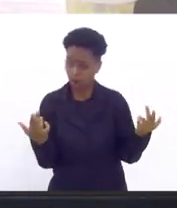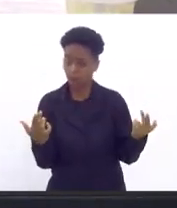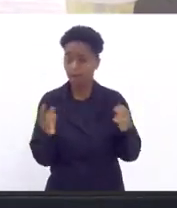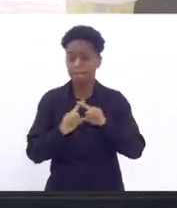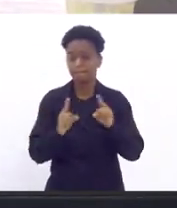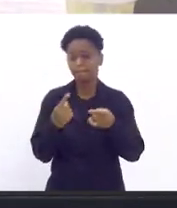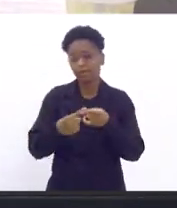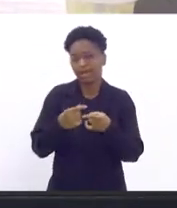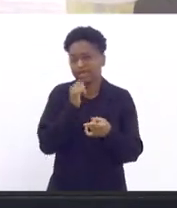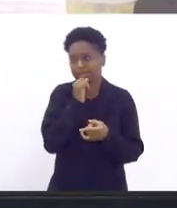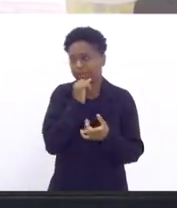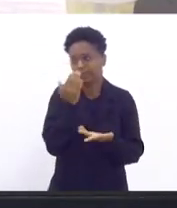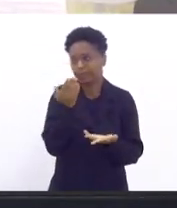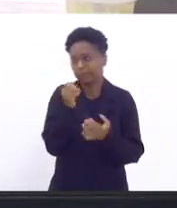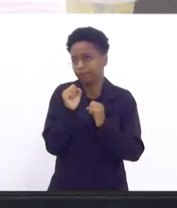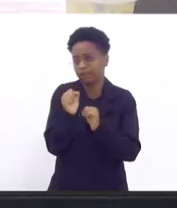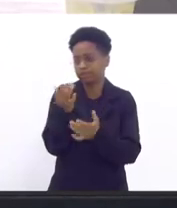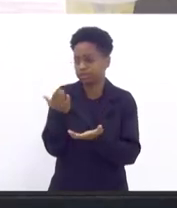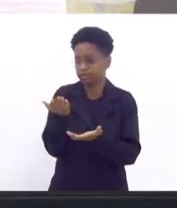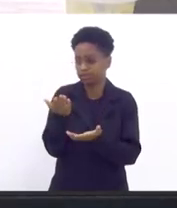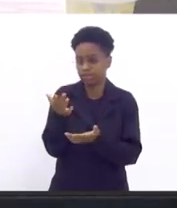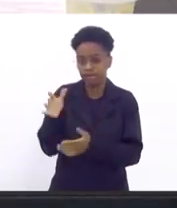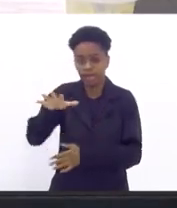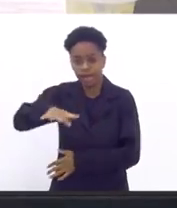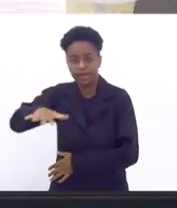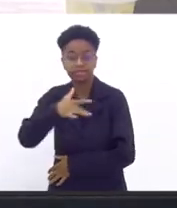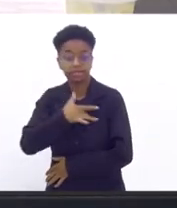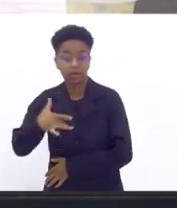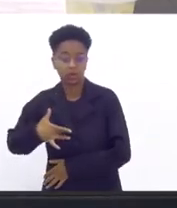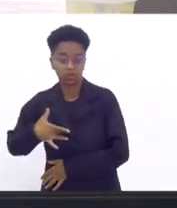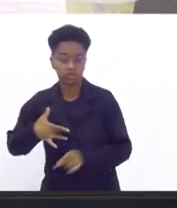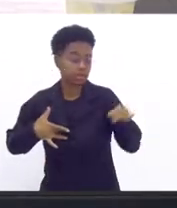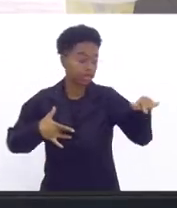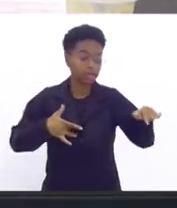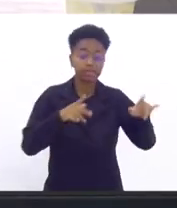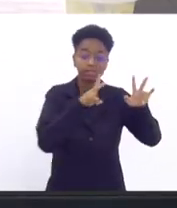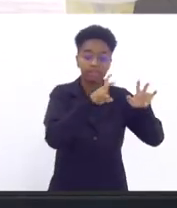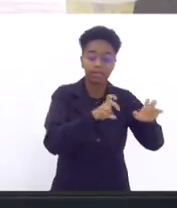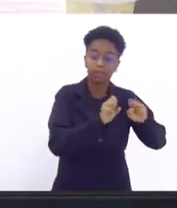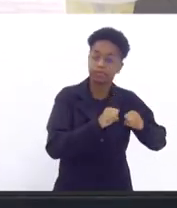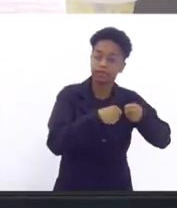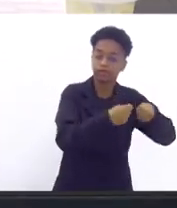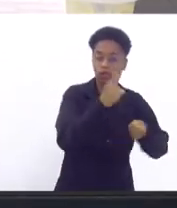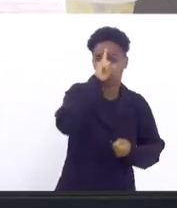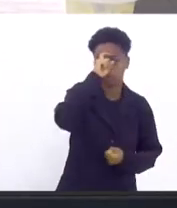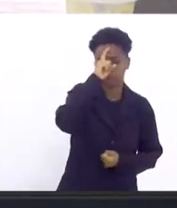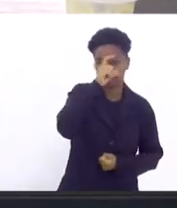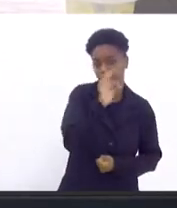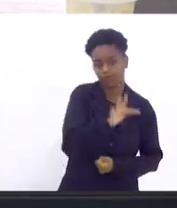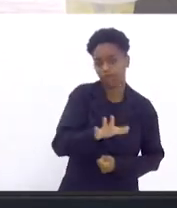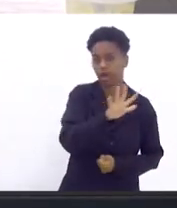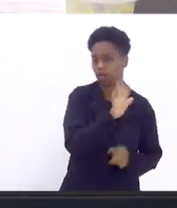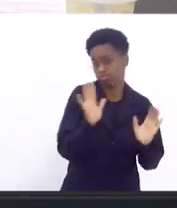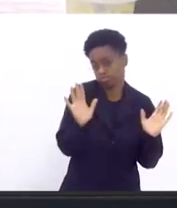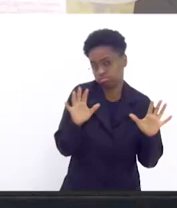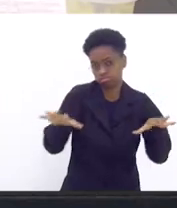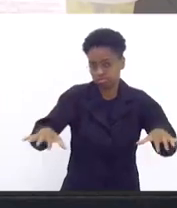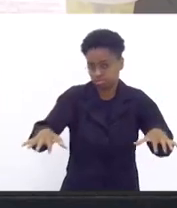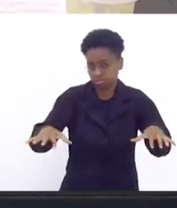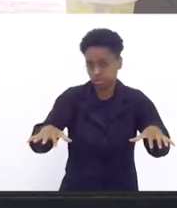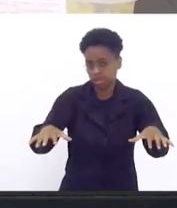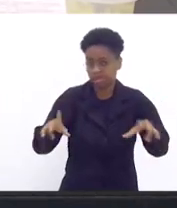eu acho que a gente pode ter uma de sei lá saúde e uma que trate da defesa dos hospitais federais no Rio né